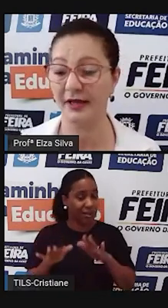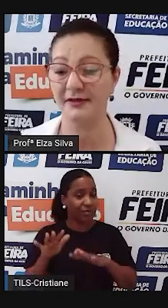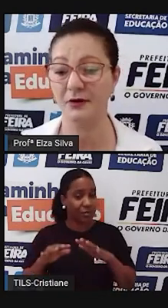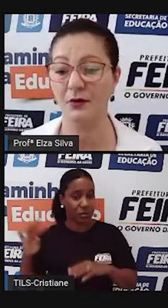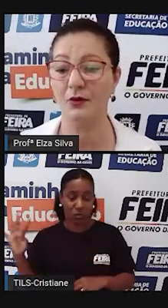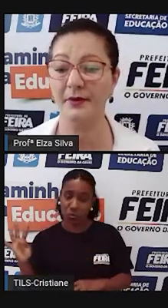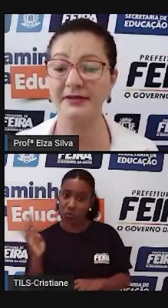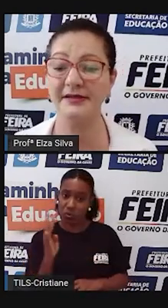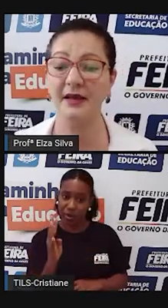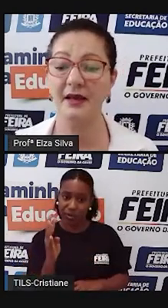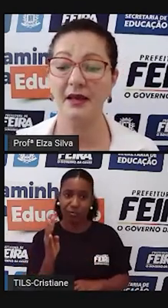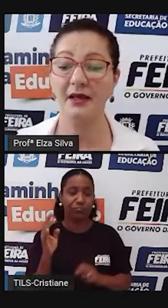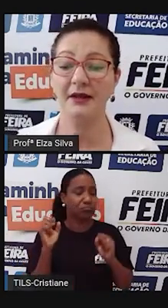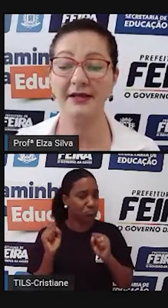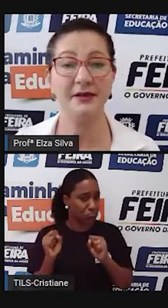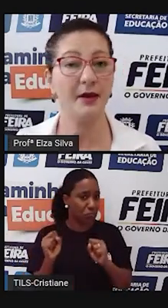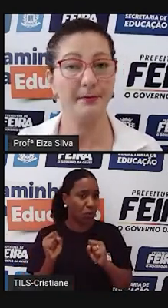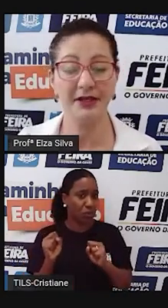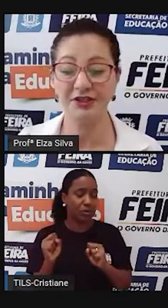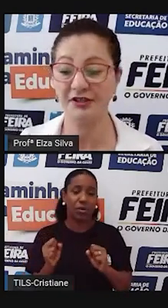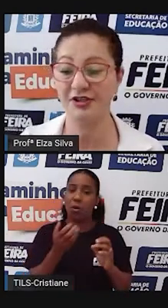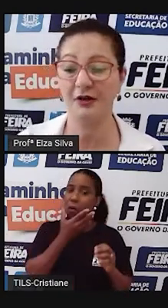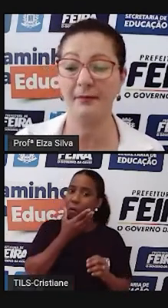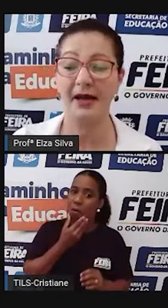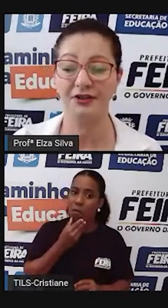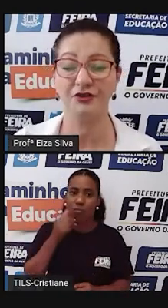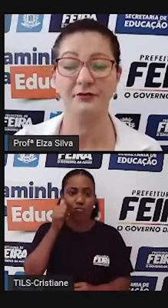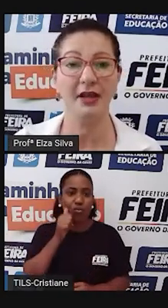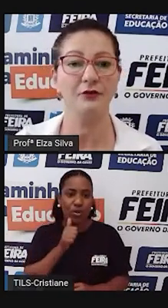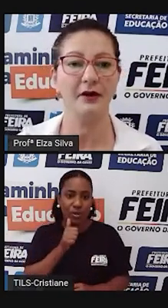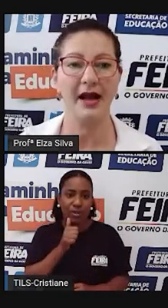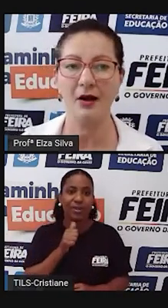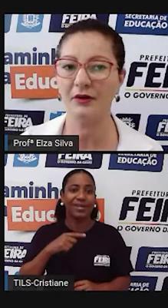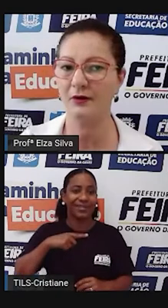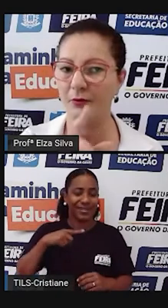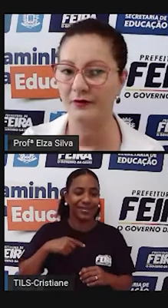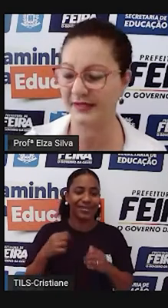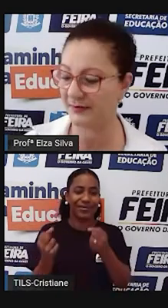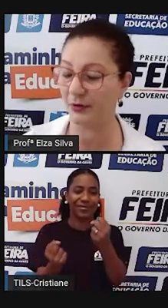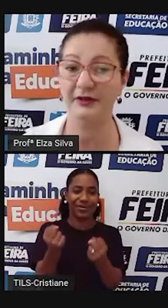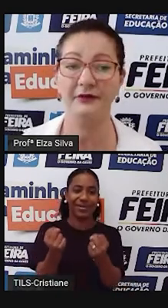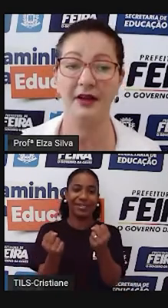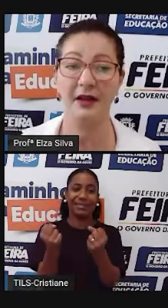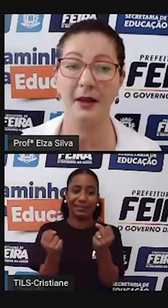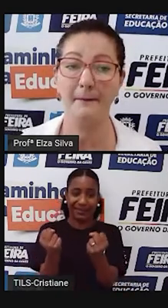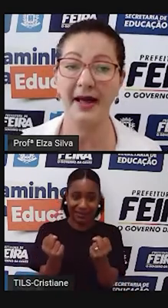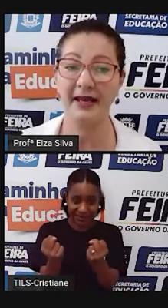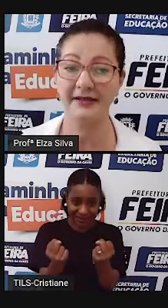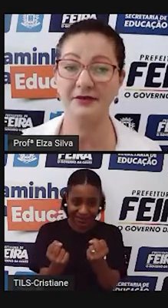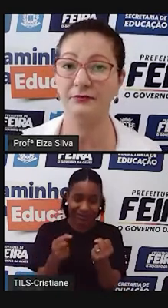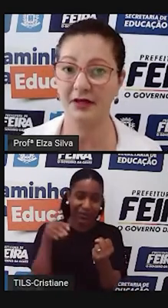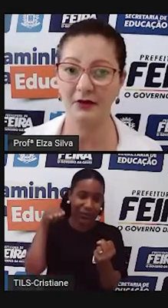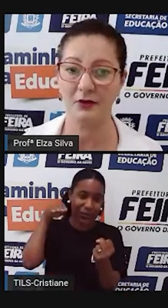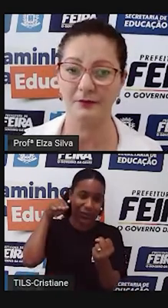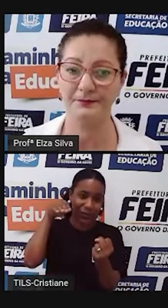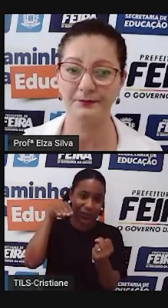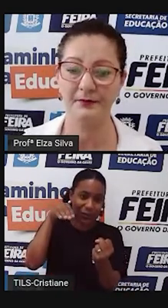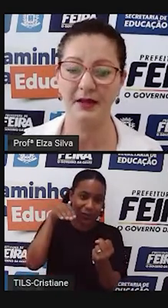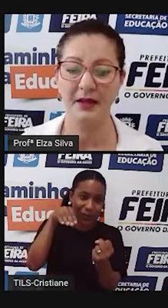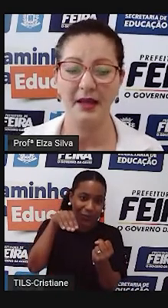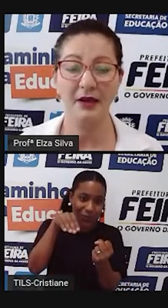ser de mulheres ou homens. E que desce uma pista gelo abaixo, né? Em um carro que, como vocês podem ver, parece um